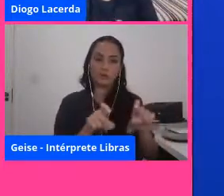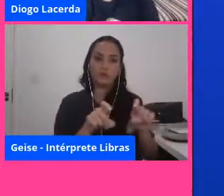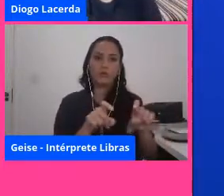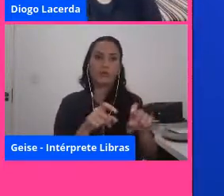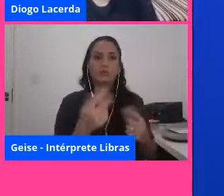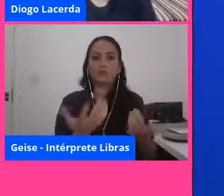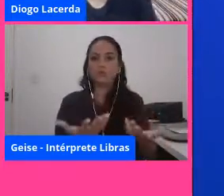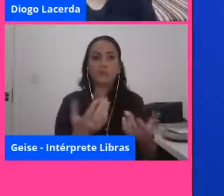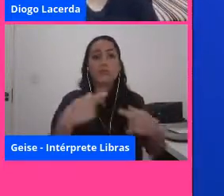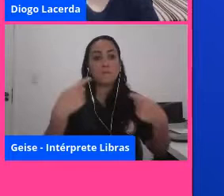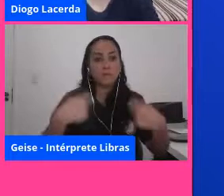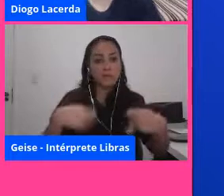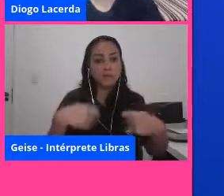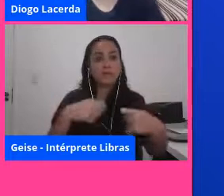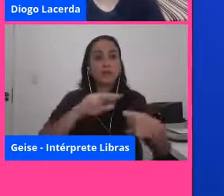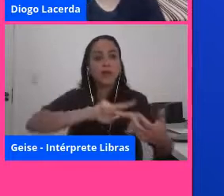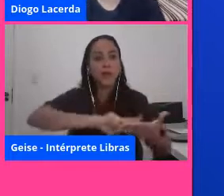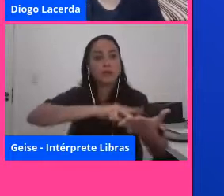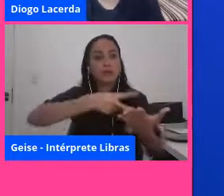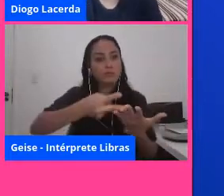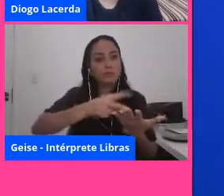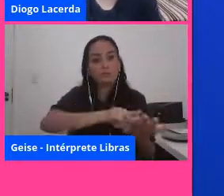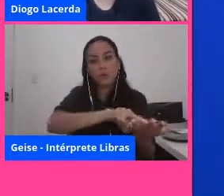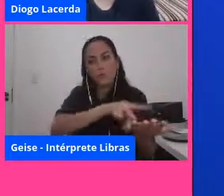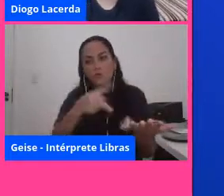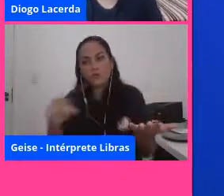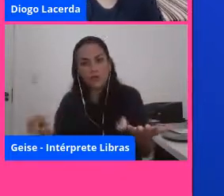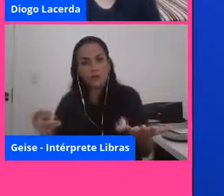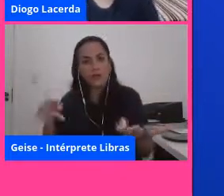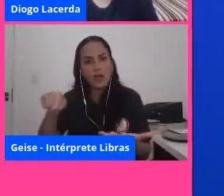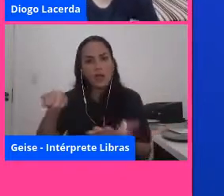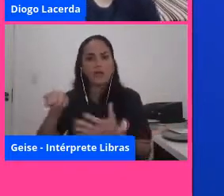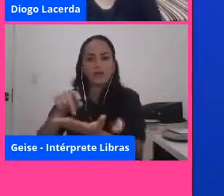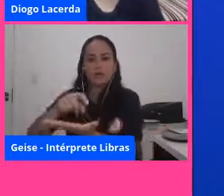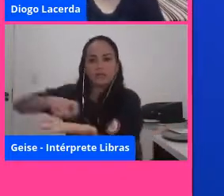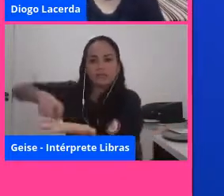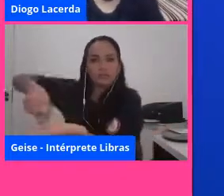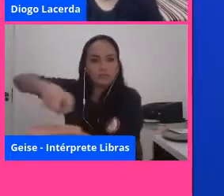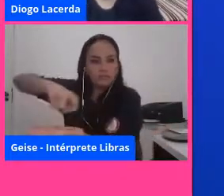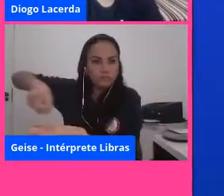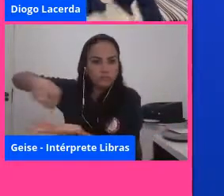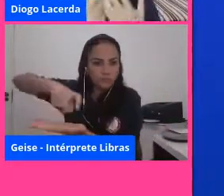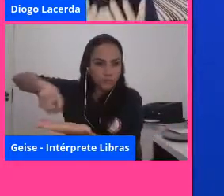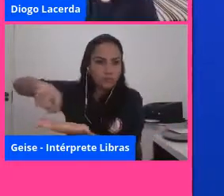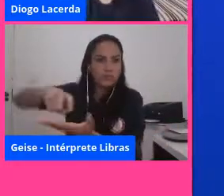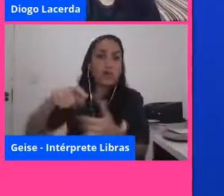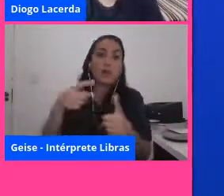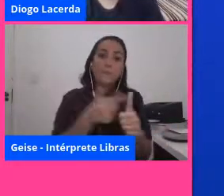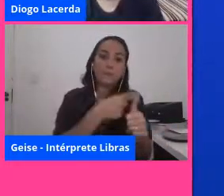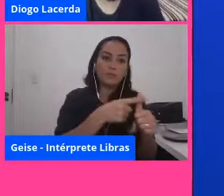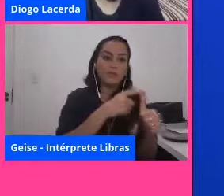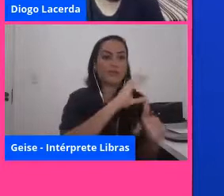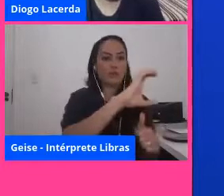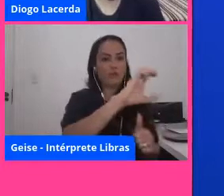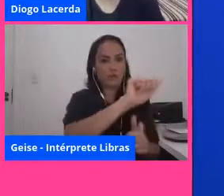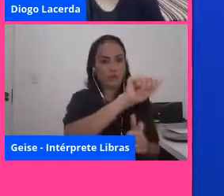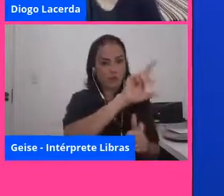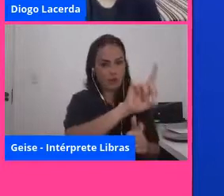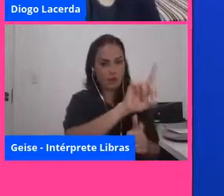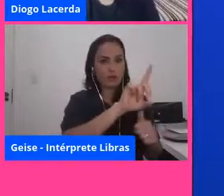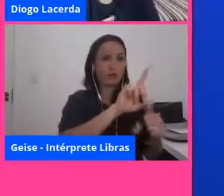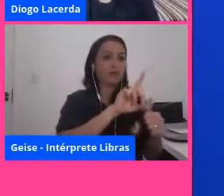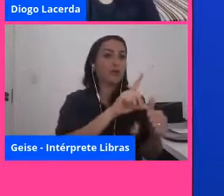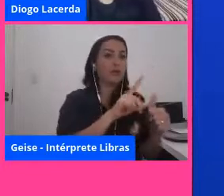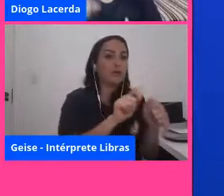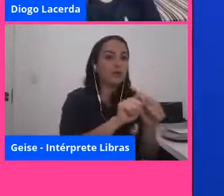você vai ter que converter essa linguagem, ela não vai entender direto do AutoCAD, você vai converter, fazer esse fatiamento, coloca o teu fatiamento, o